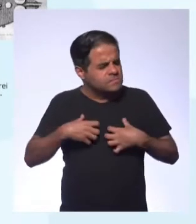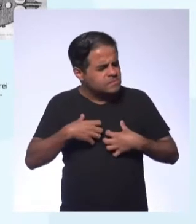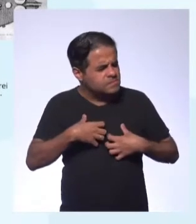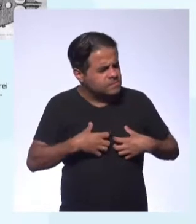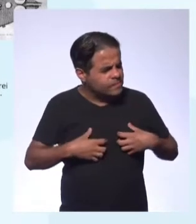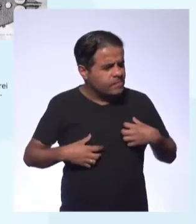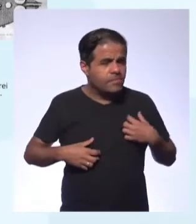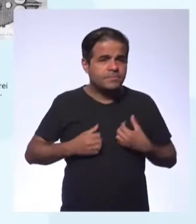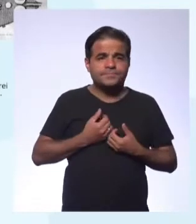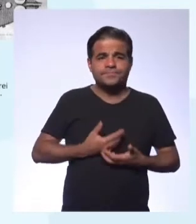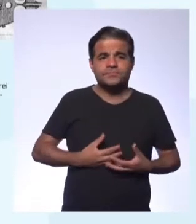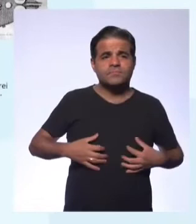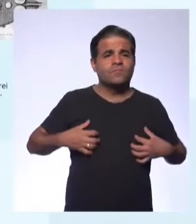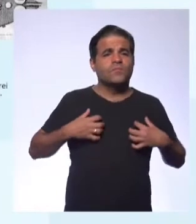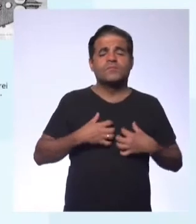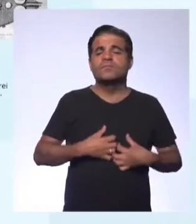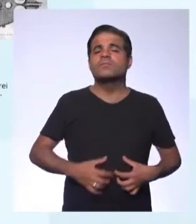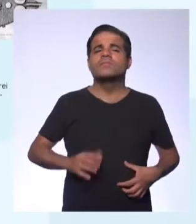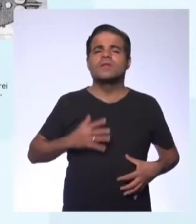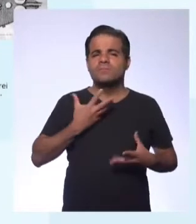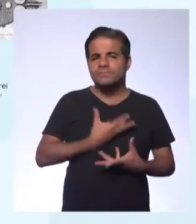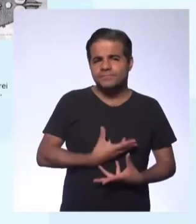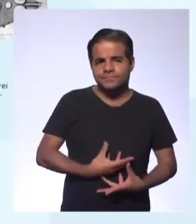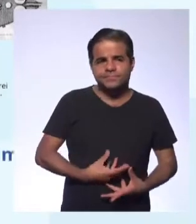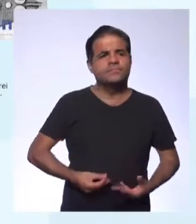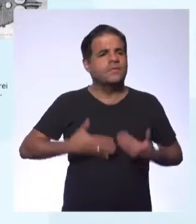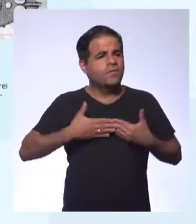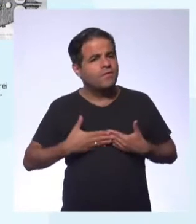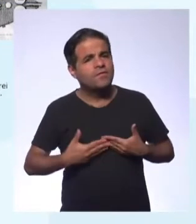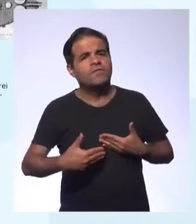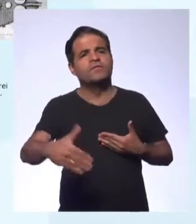arrasadas, em ânsia e mágoa vãs.